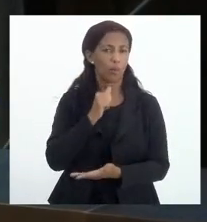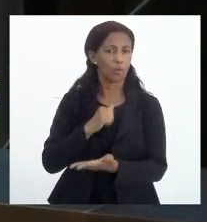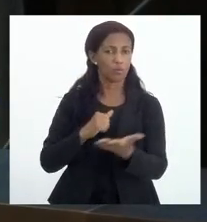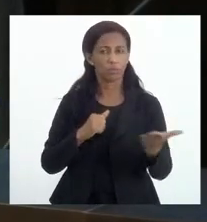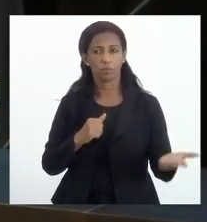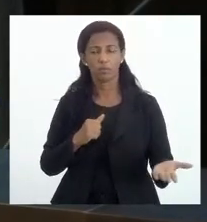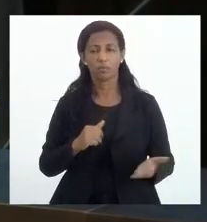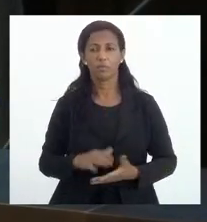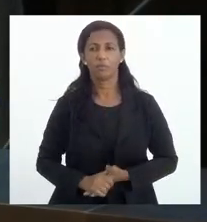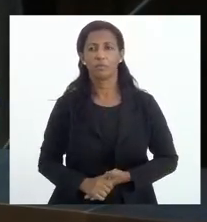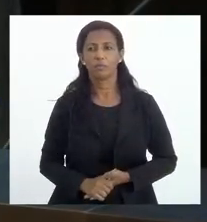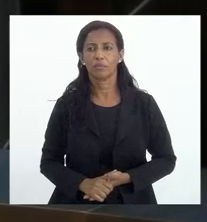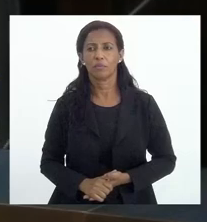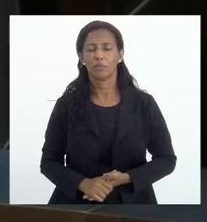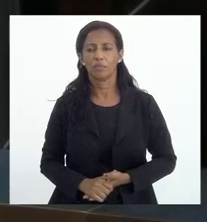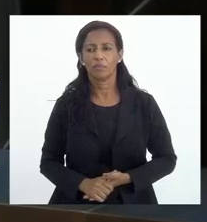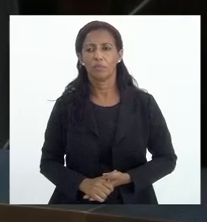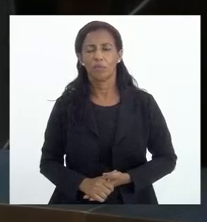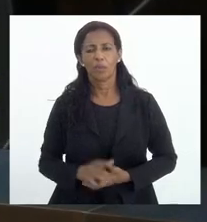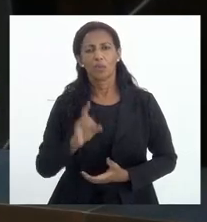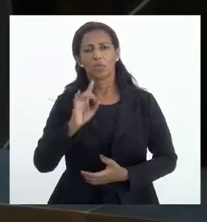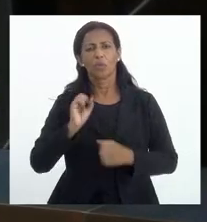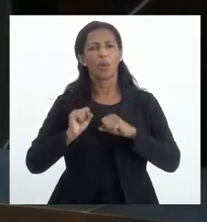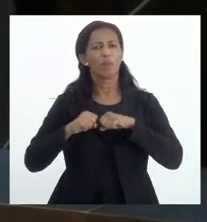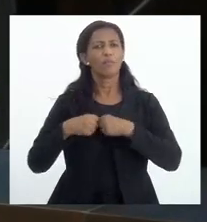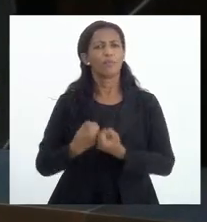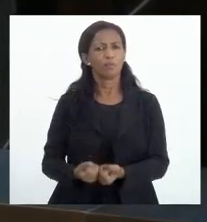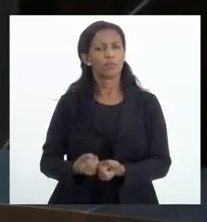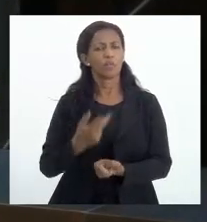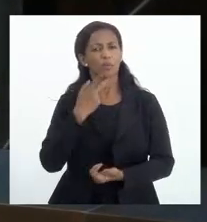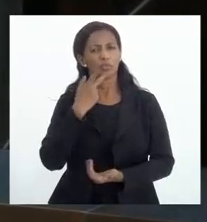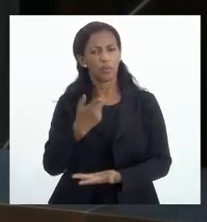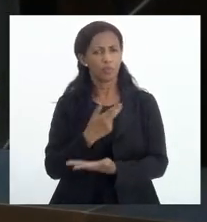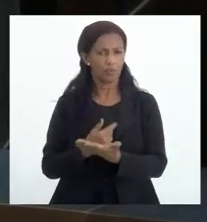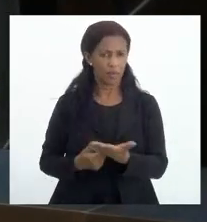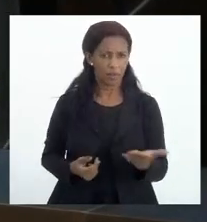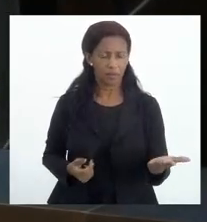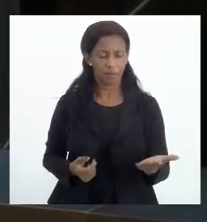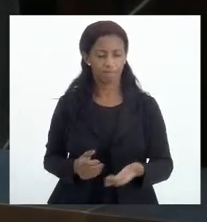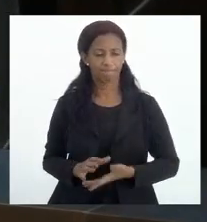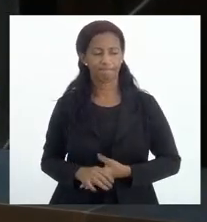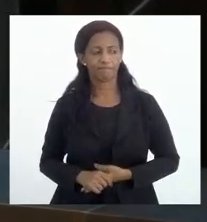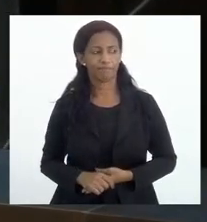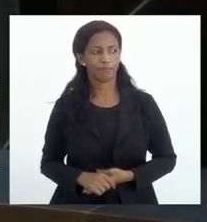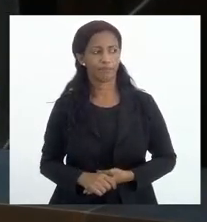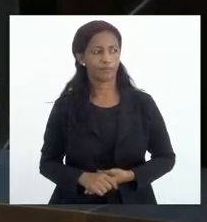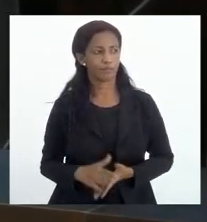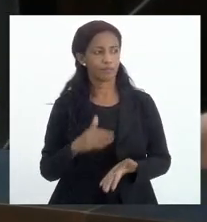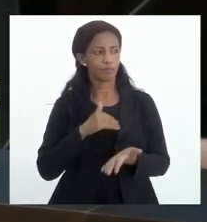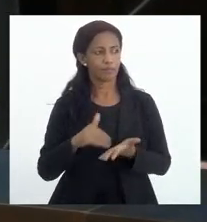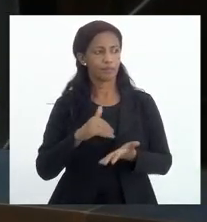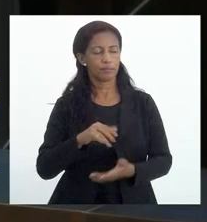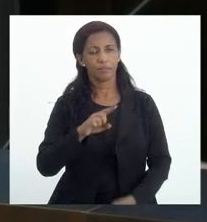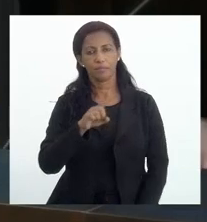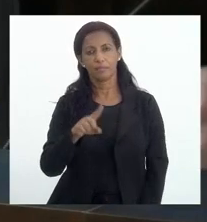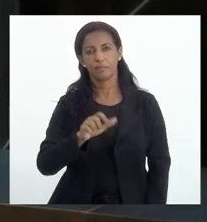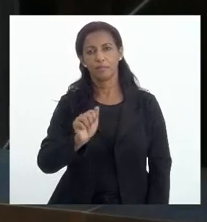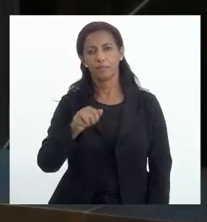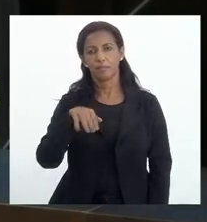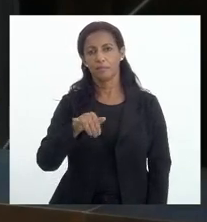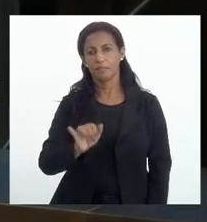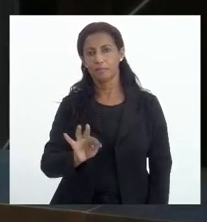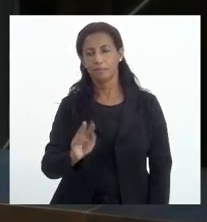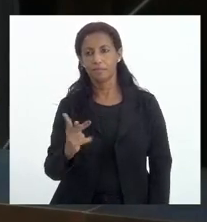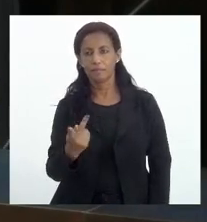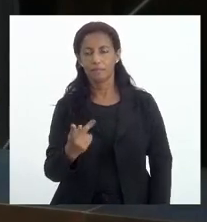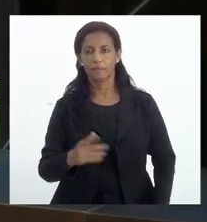presentes, eu só queria reforçar aqui o que já foi dito pelo secretário Zamit, né,